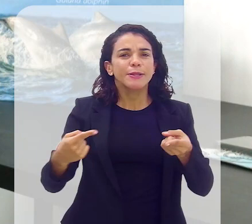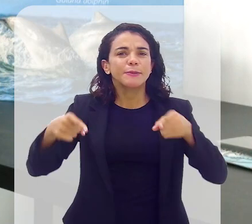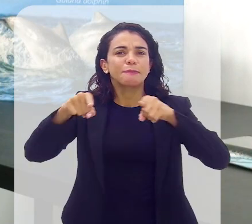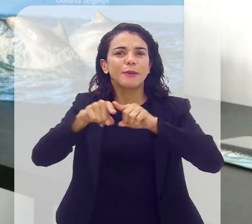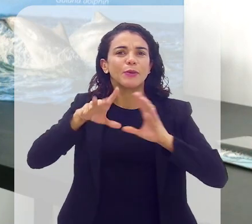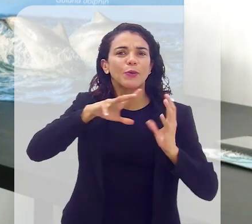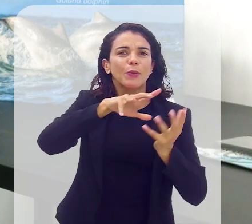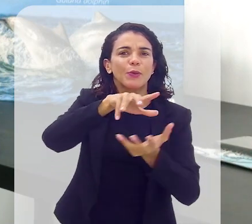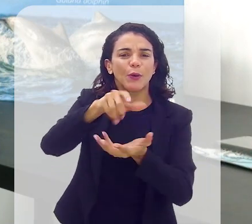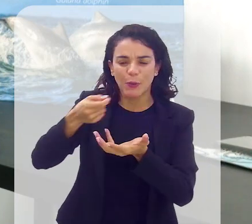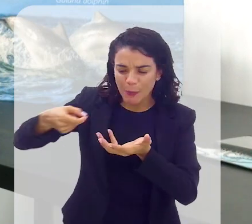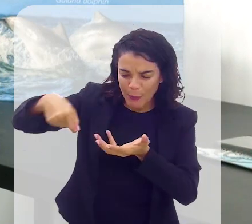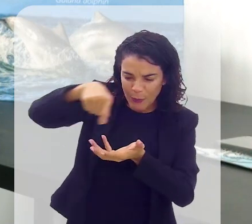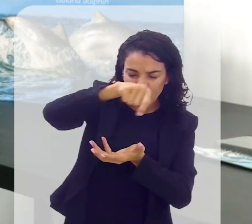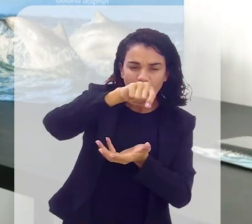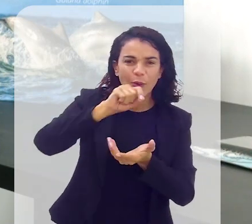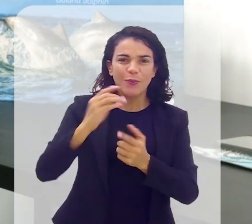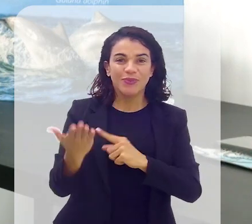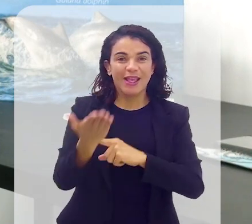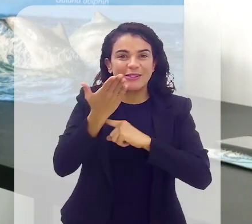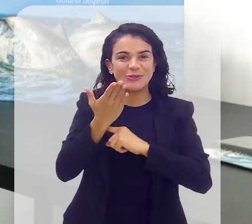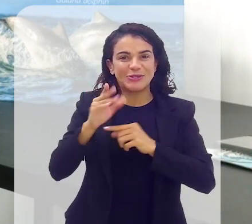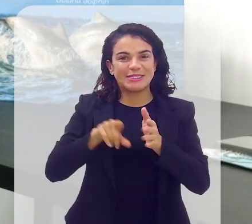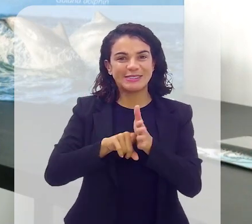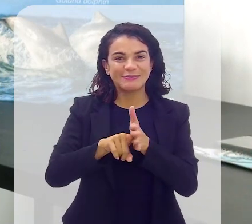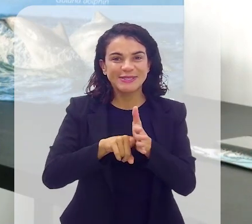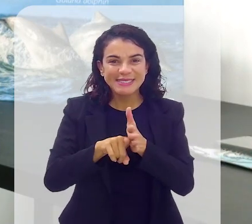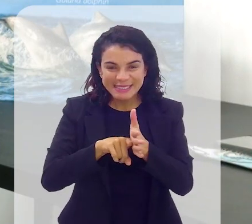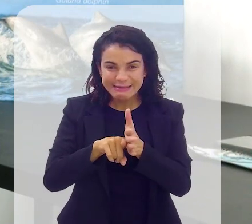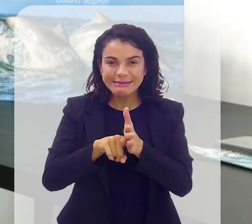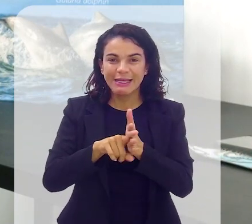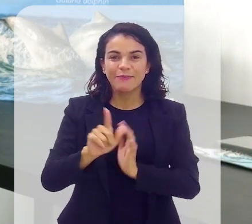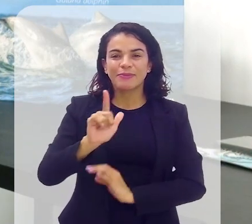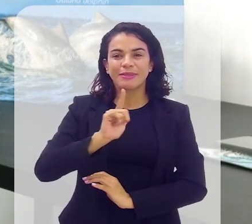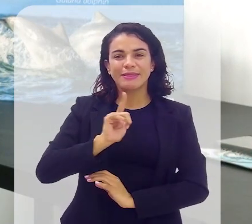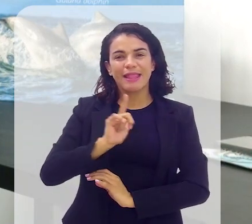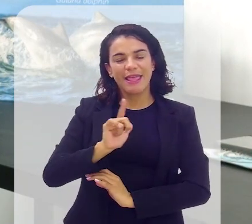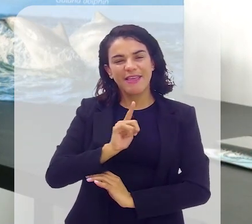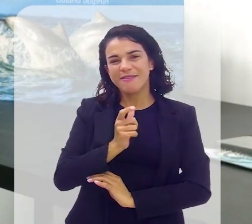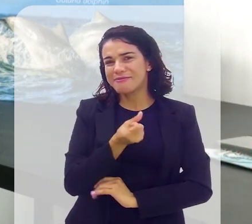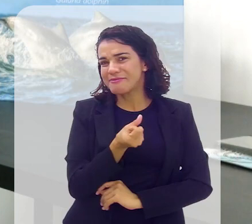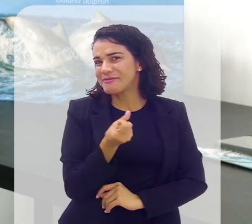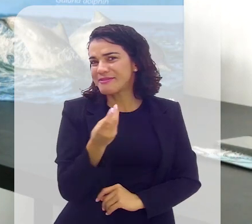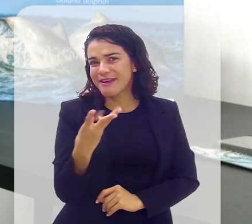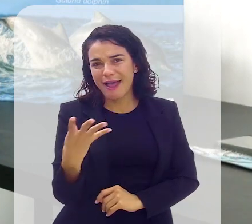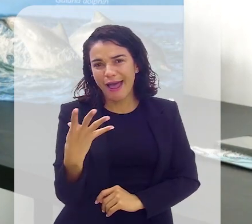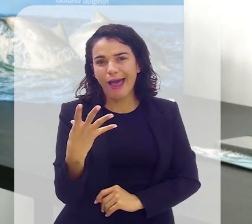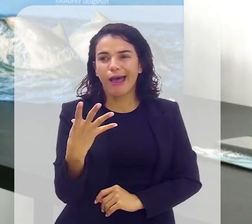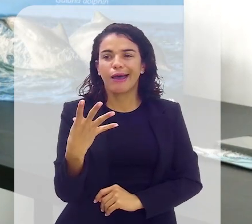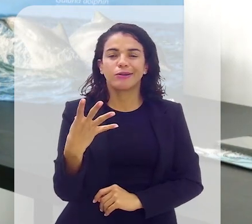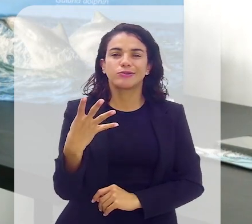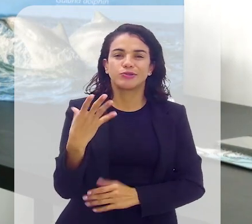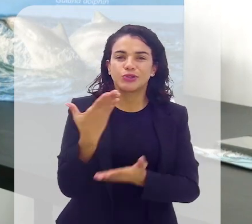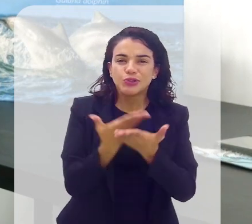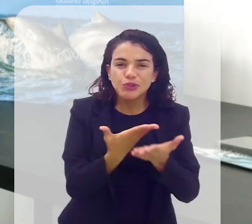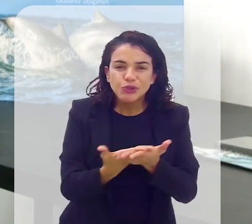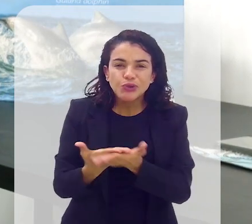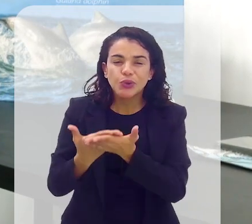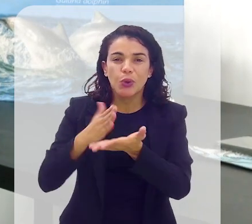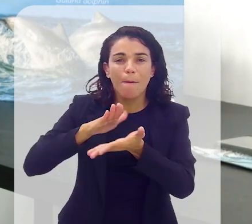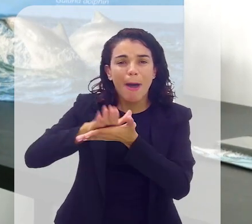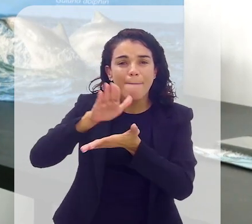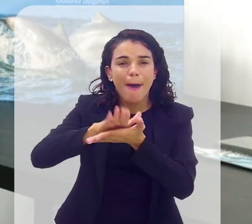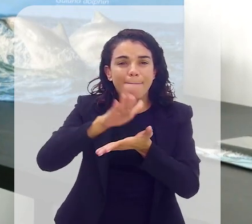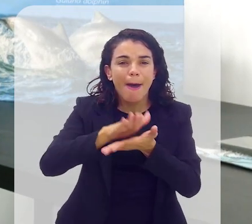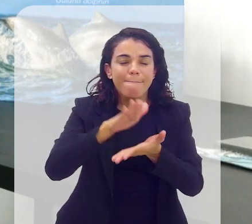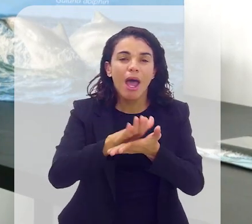tem parceiros no mundo inteiro ajudando a gente nas pesquisas, né? Então a gente tem vários estudos